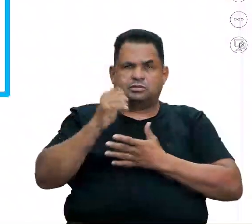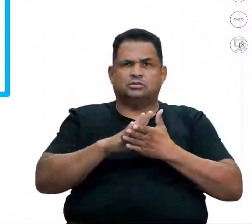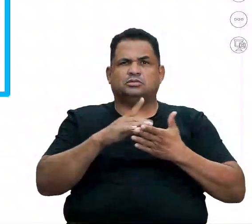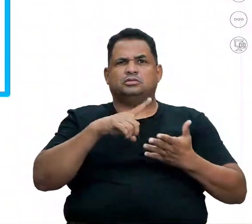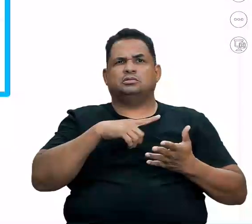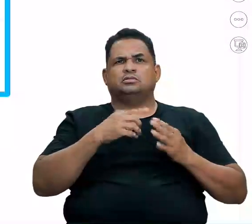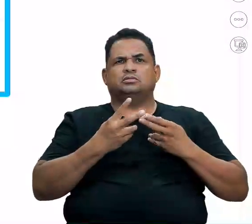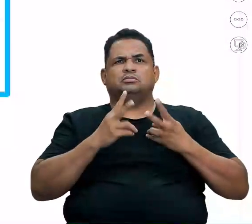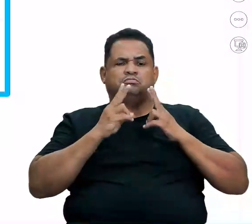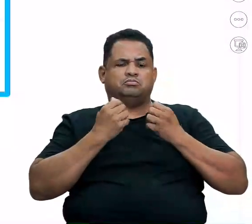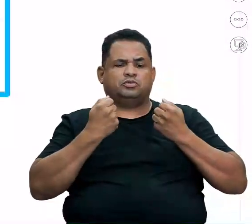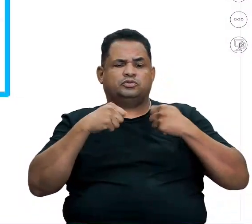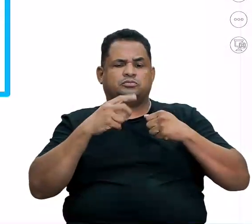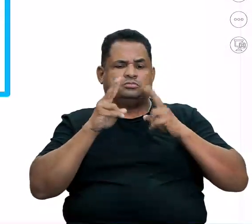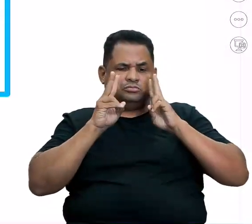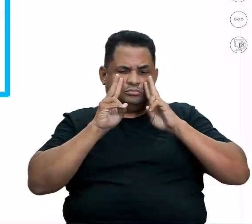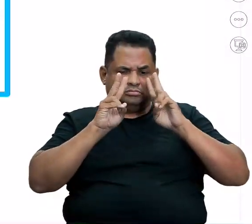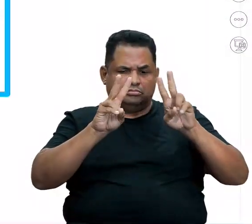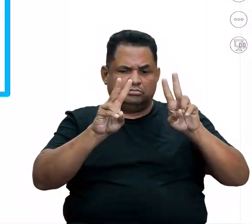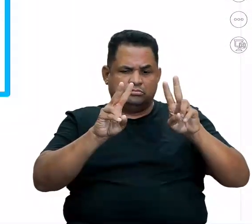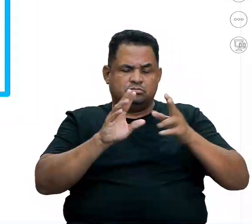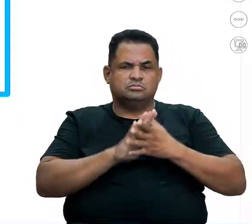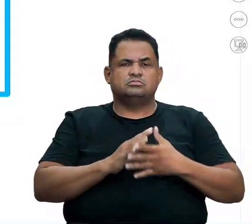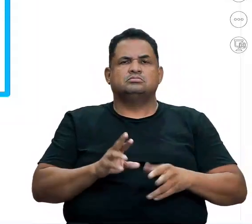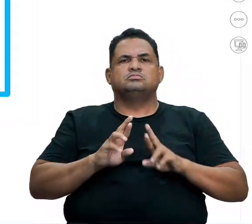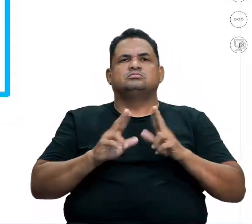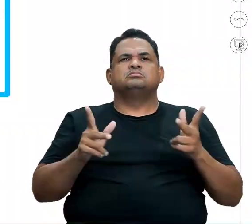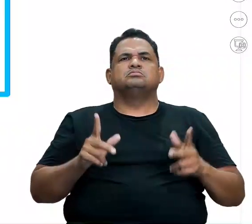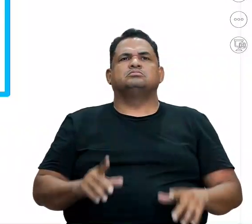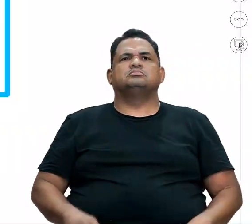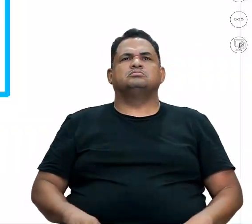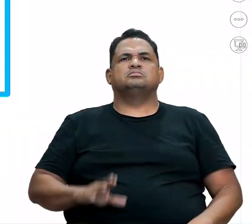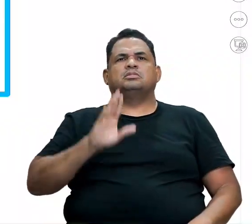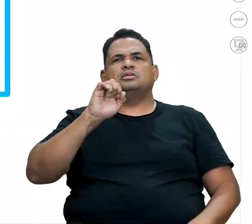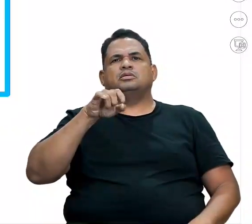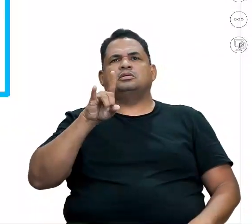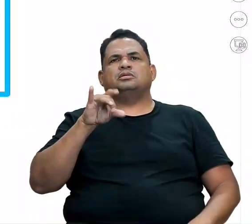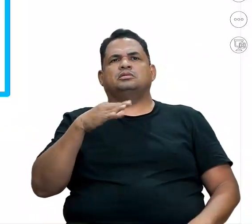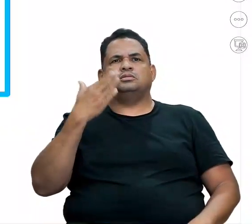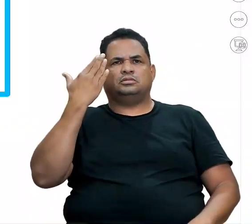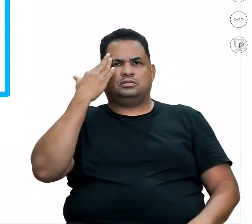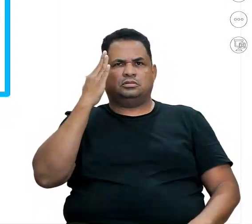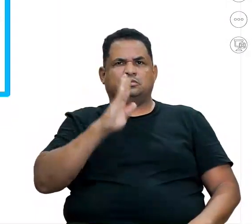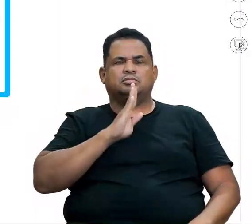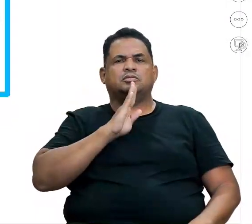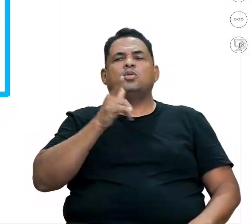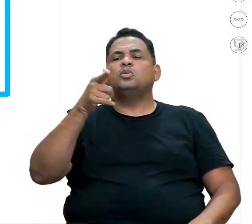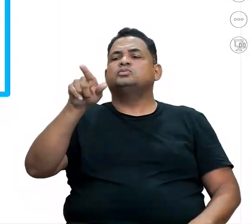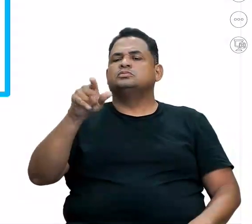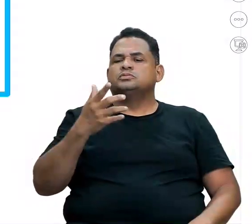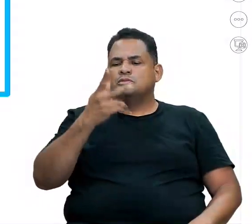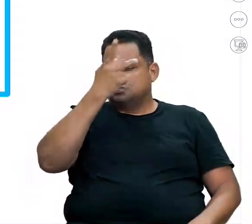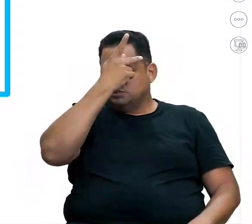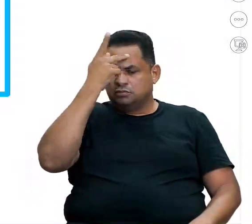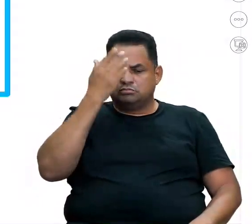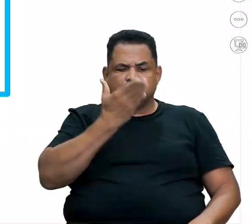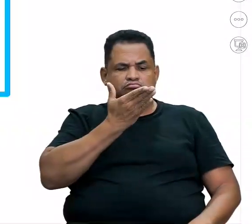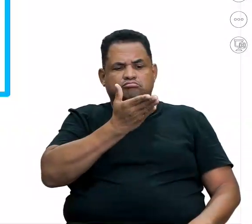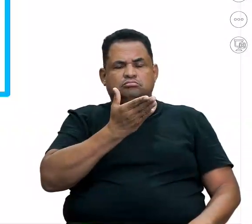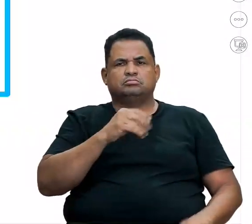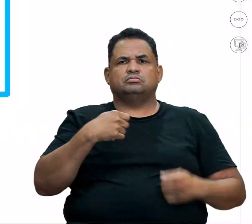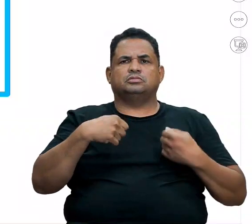olhar diferente sobre o outro, né? Por alteridade, compreende-se o reconhecimento do outro. Só eu reconhecer o outro dentro